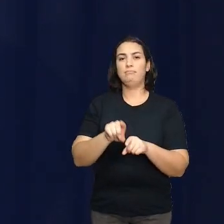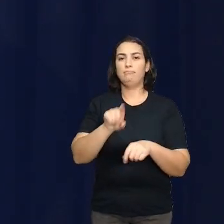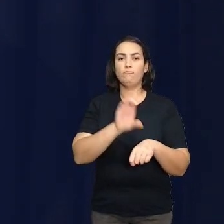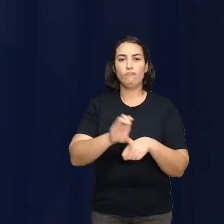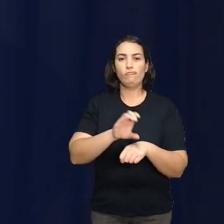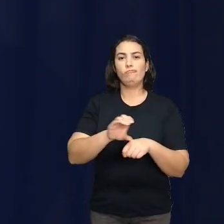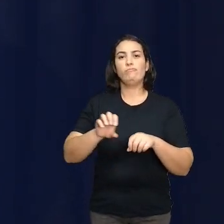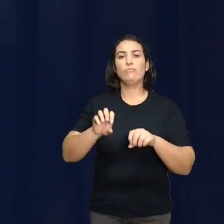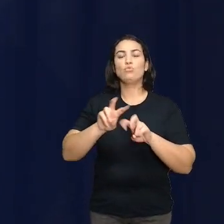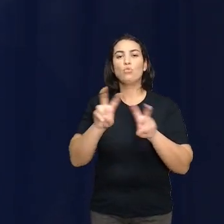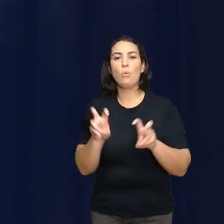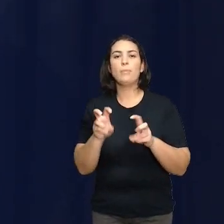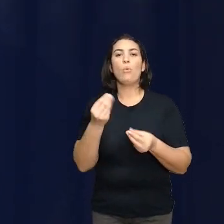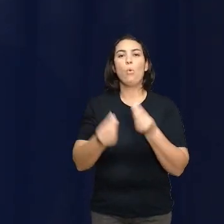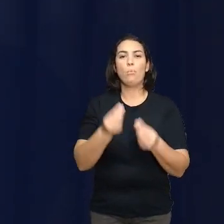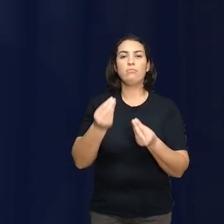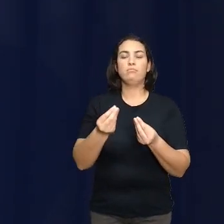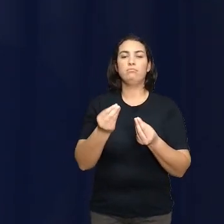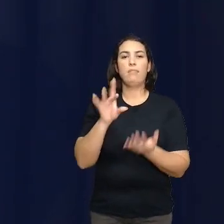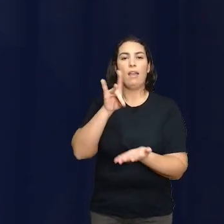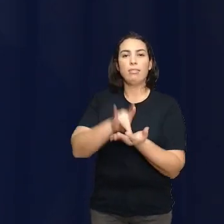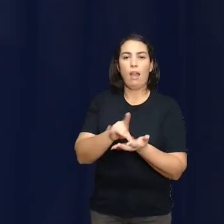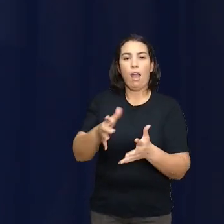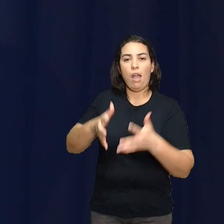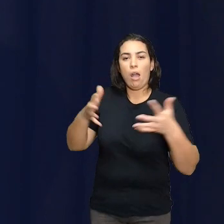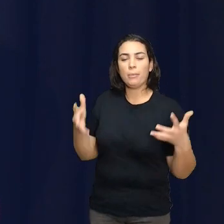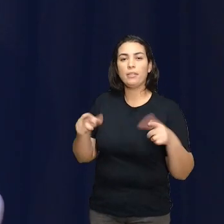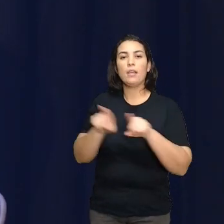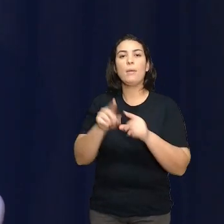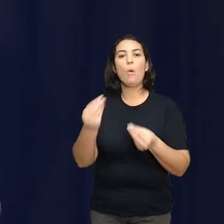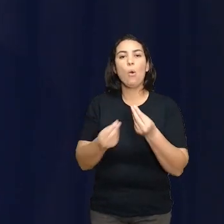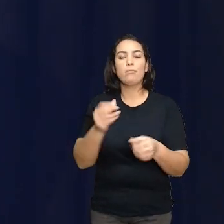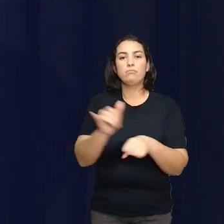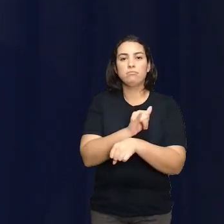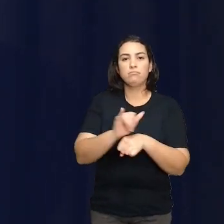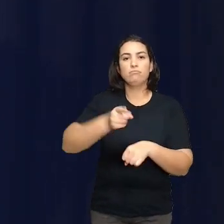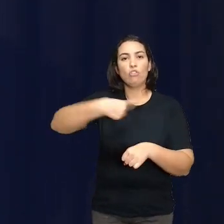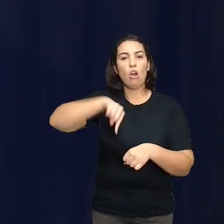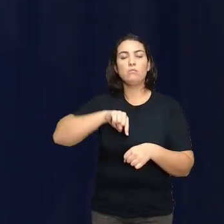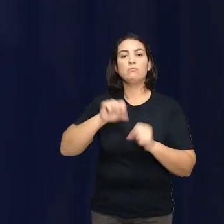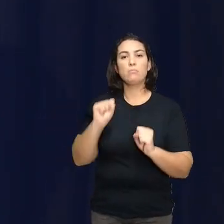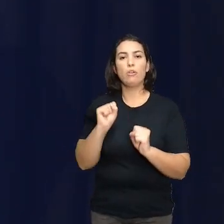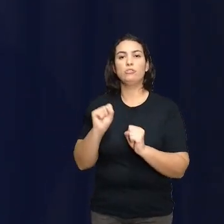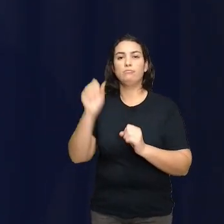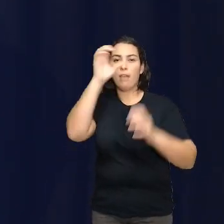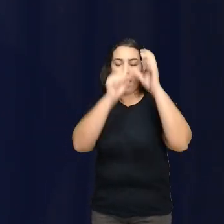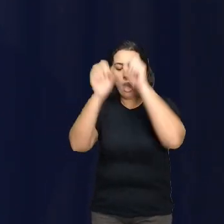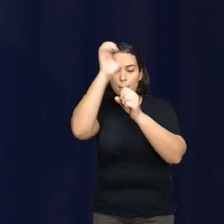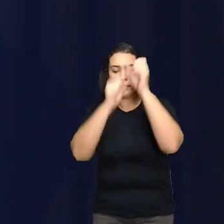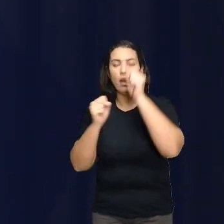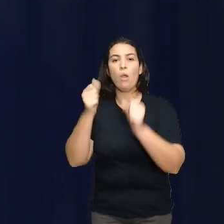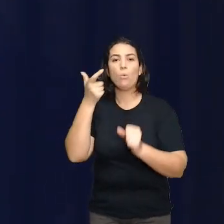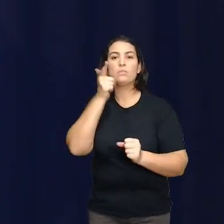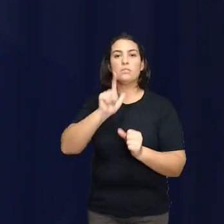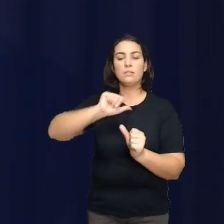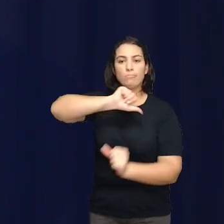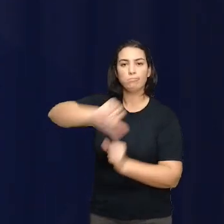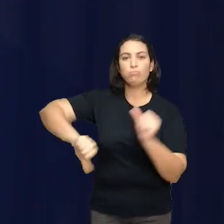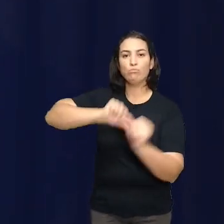falando sobre ferramentas que a gente pode se armar para mudar esse nosso destino, esse nosso